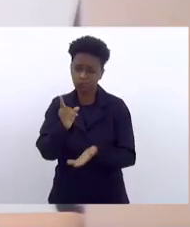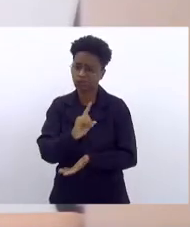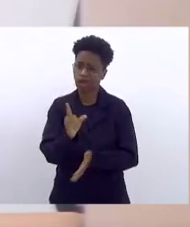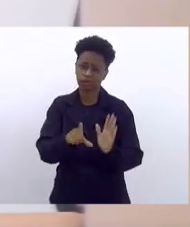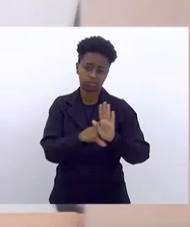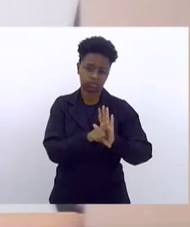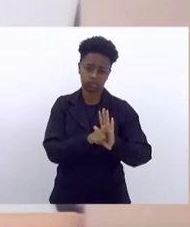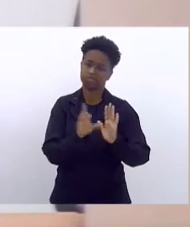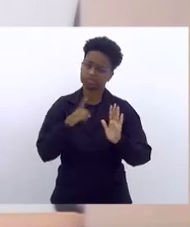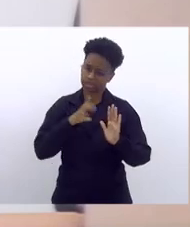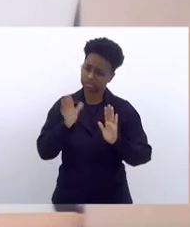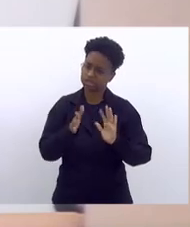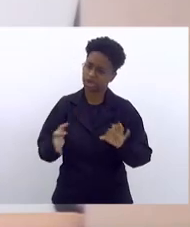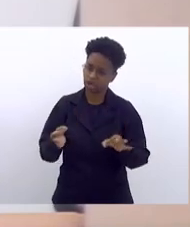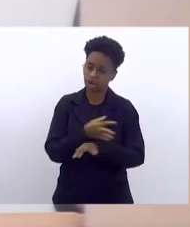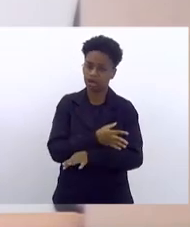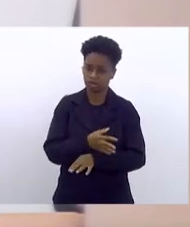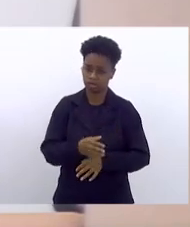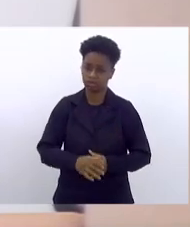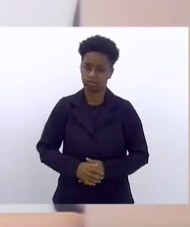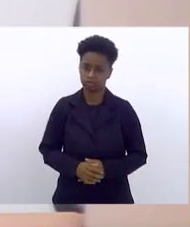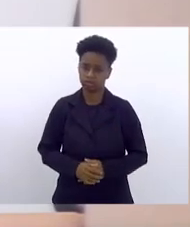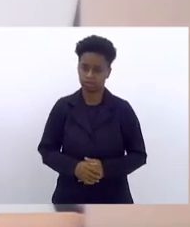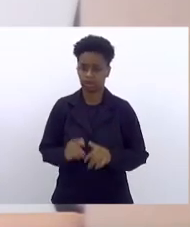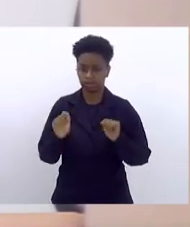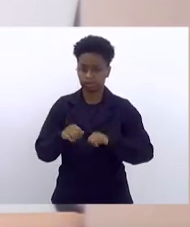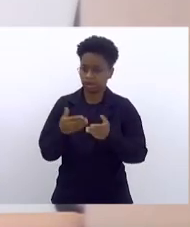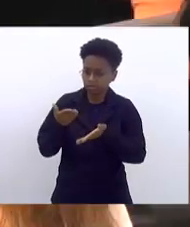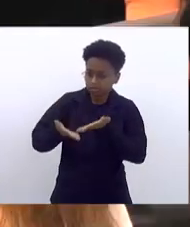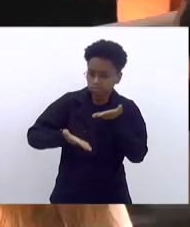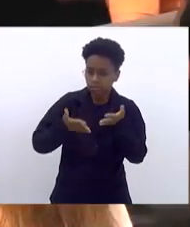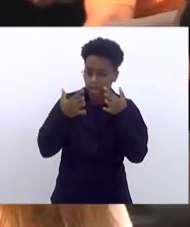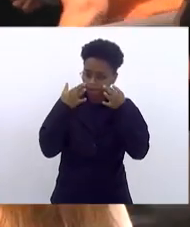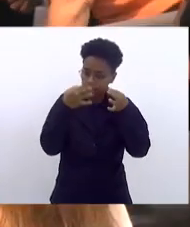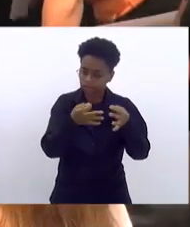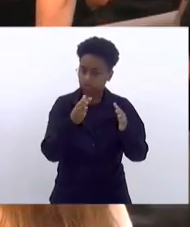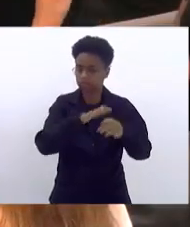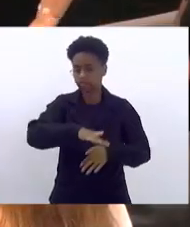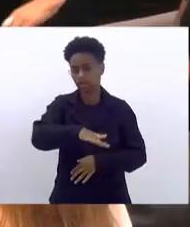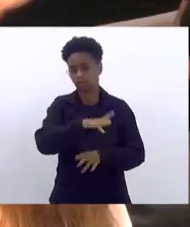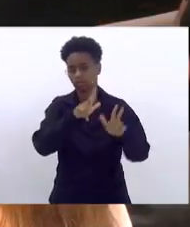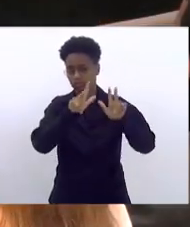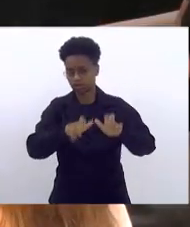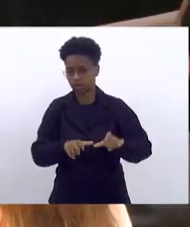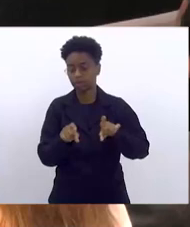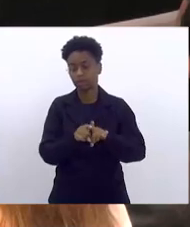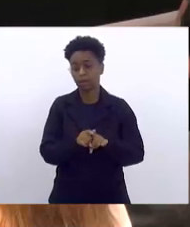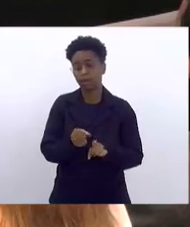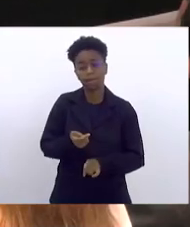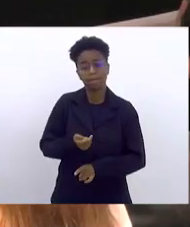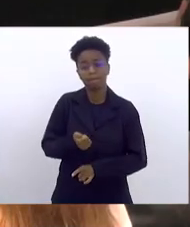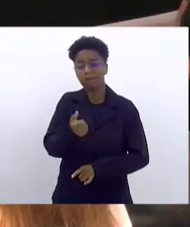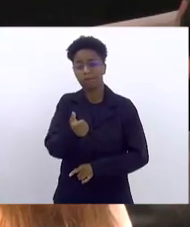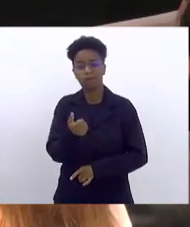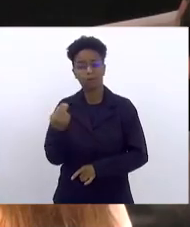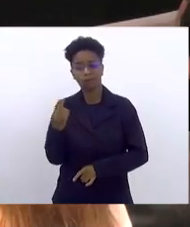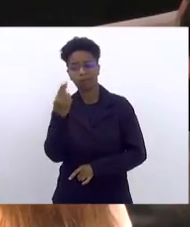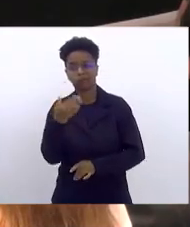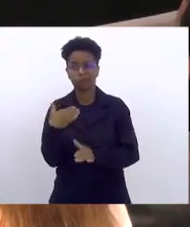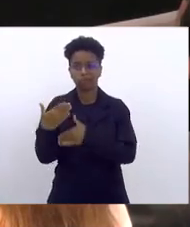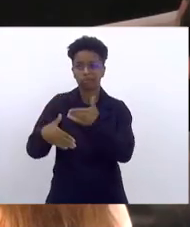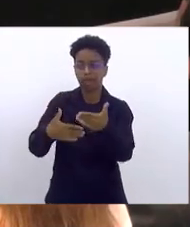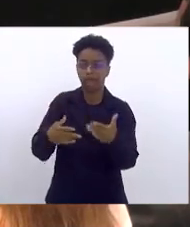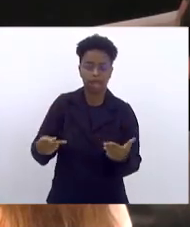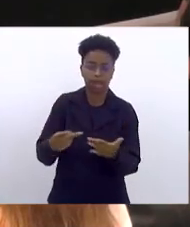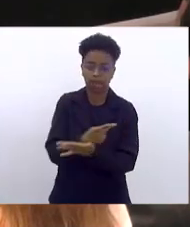vigentes para tratar a causa e muito pouco trataríamos aqui os efeitos